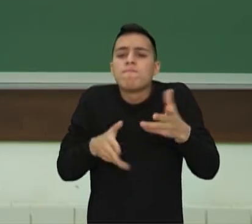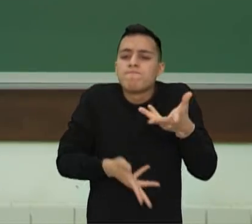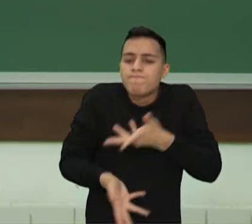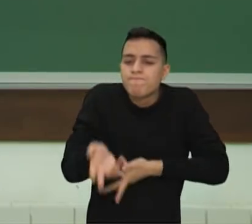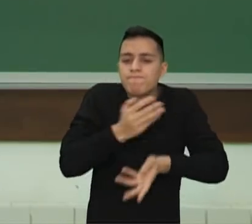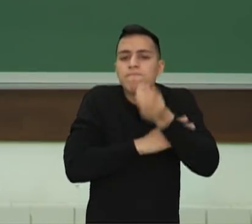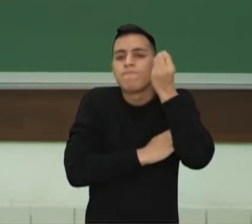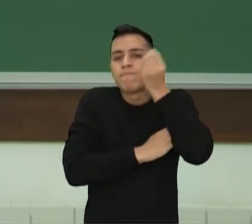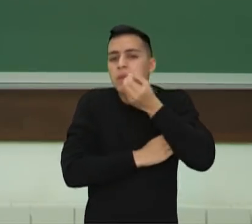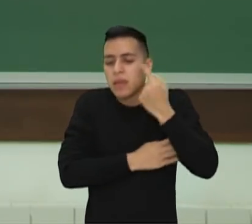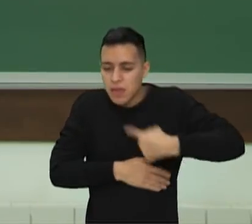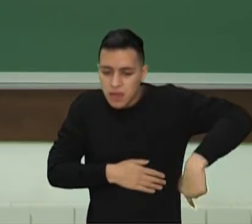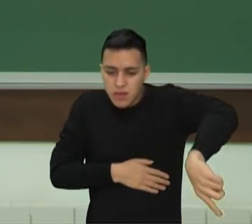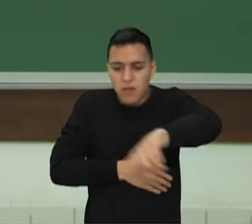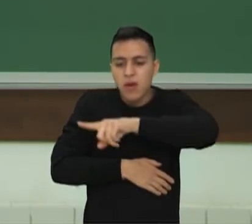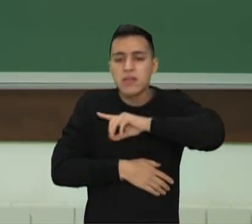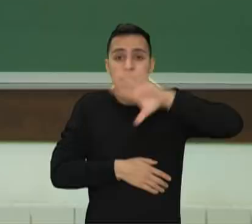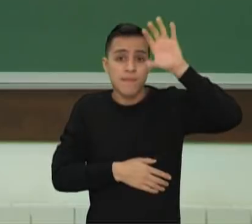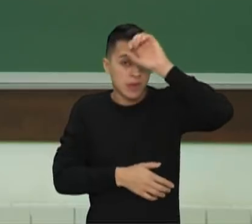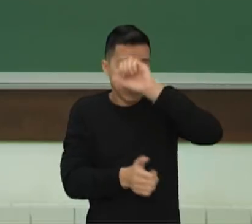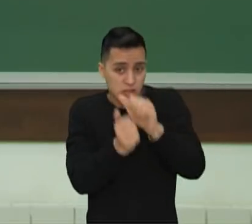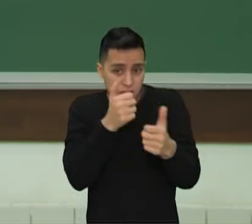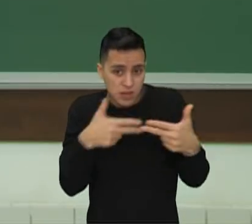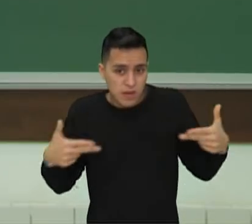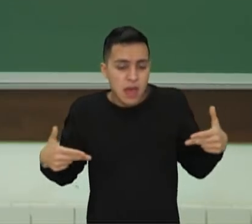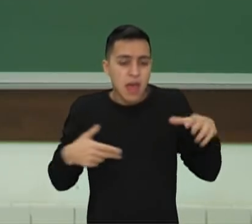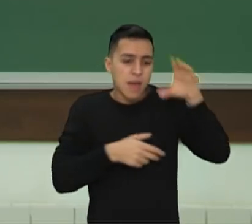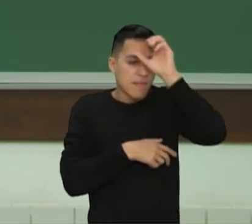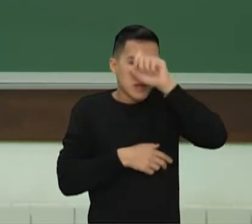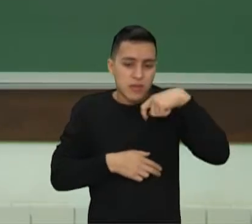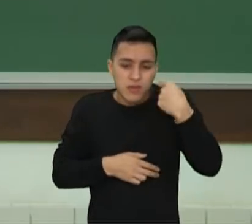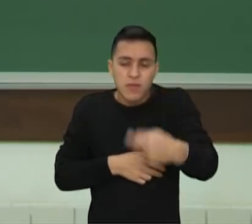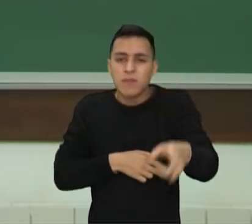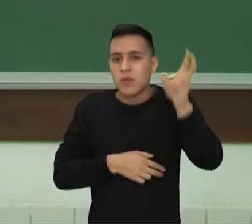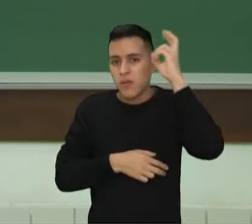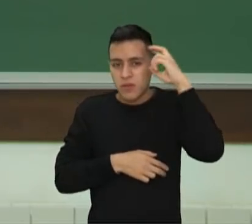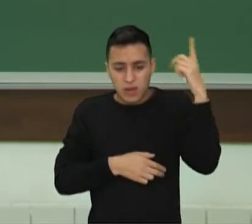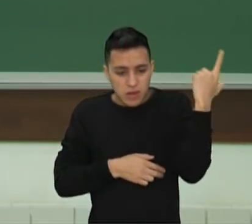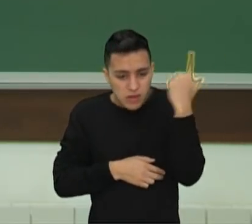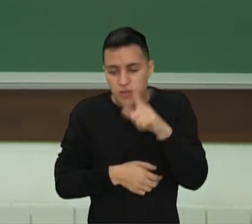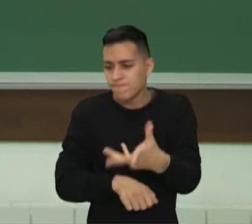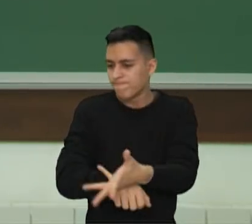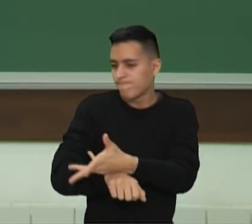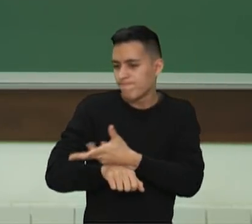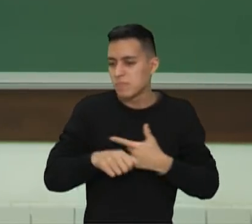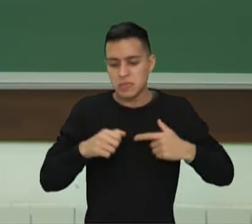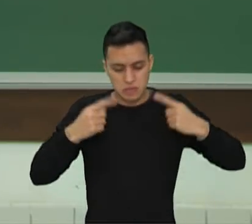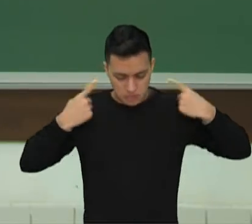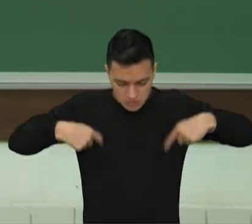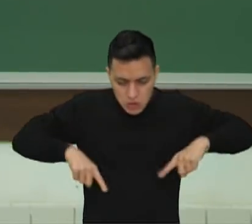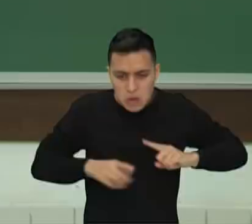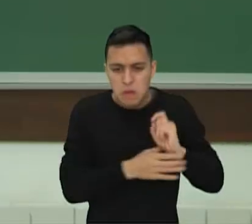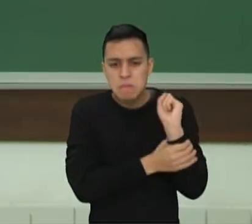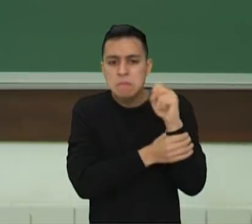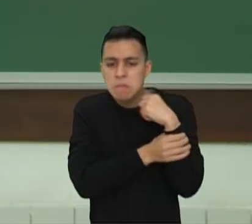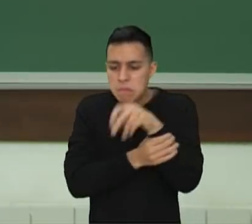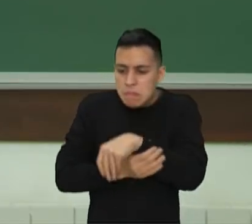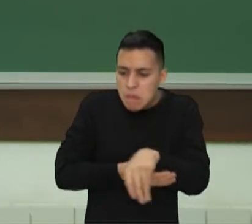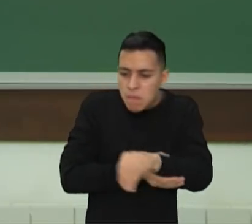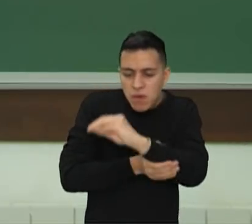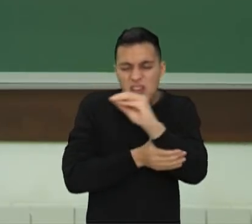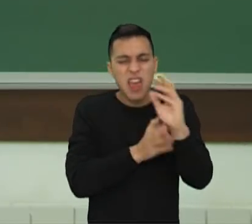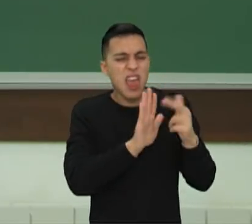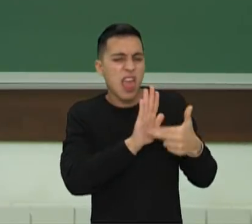vivência, para aprender o esporte, aprender a cultura, ganhar habilidade e coordenação motora. As regras vão vir